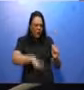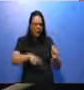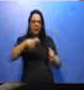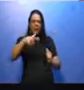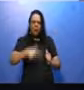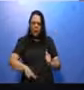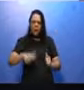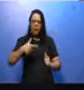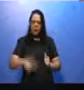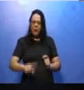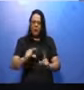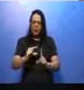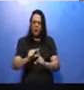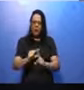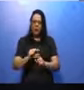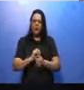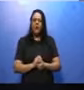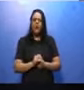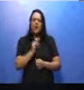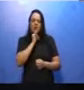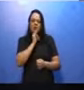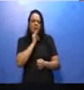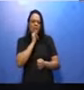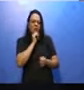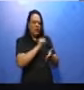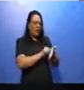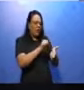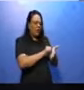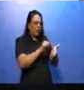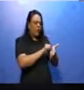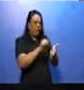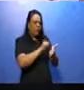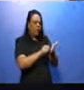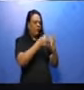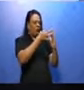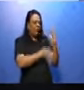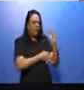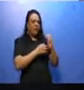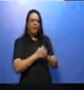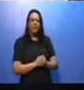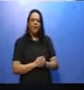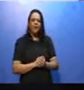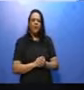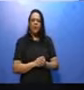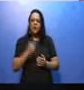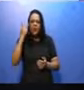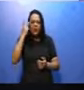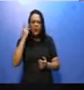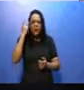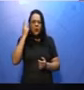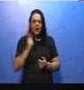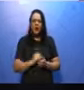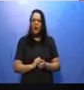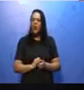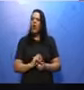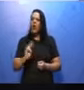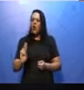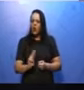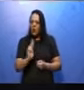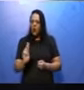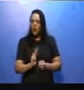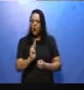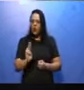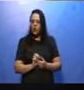nós vamos fazer uma produção de texto. Naturalmente, nós usamos as orações subordinadas, mas nós não